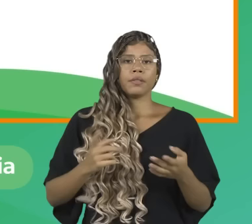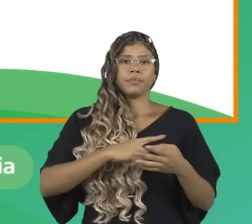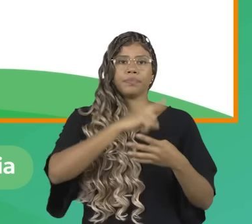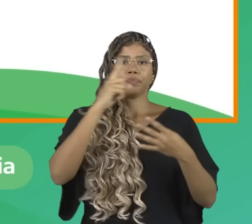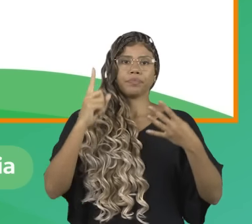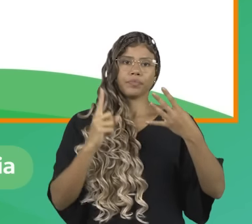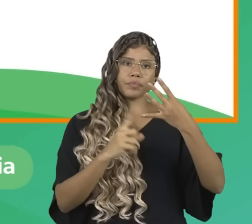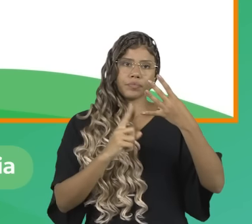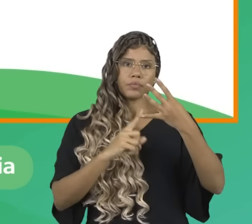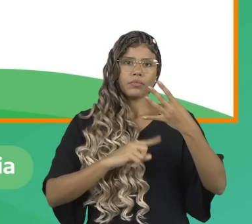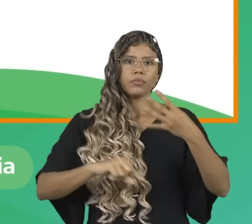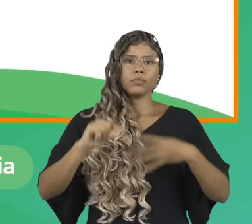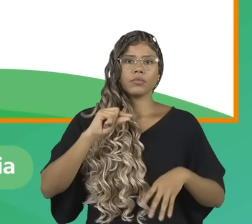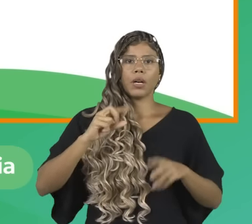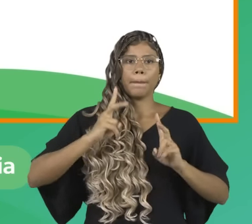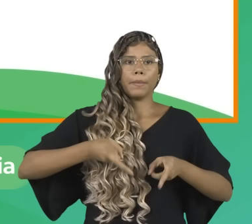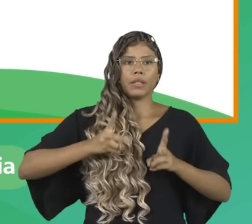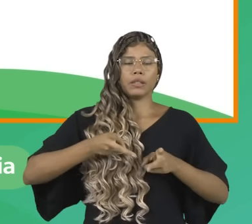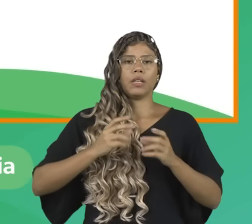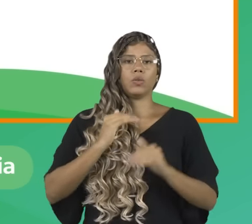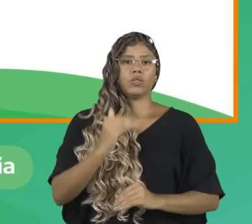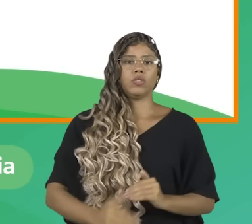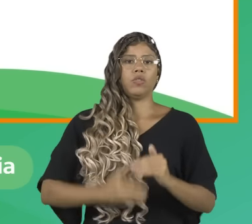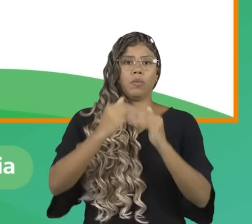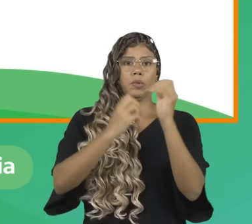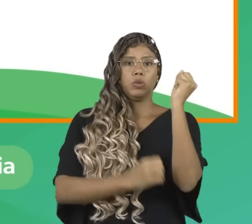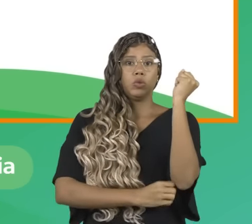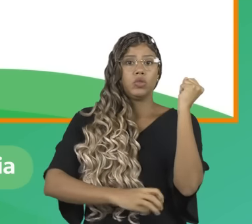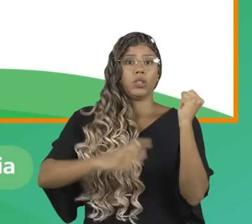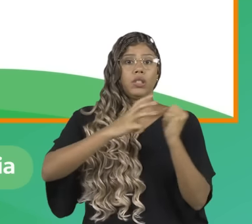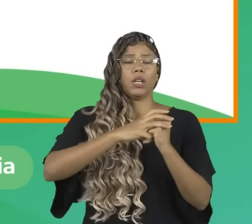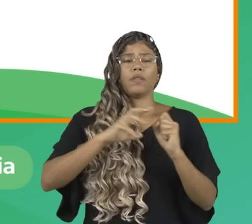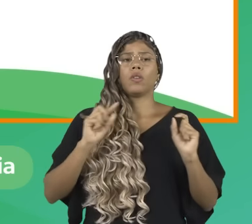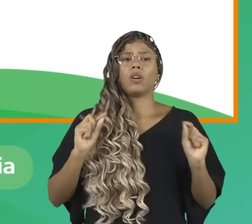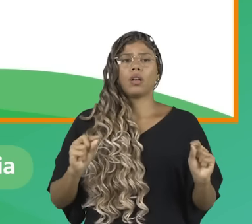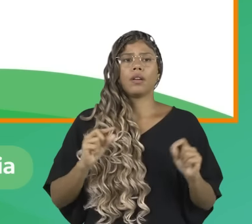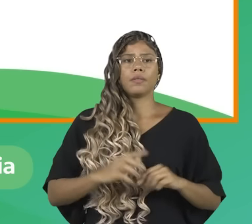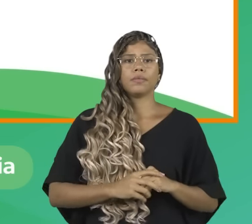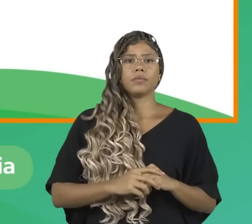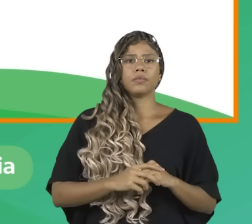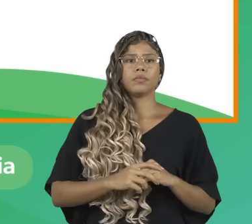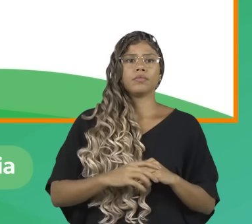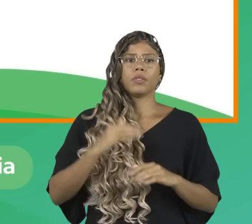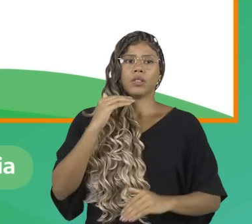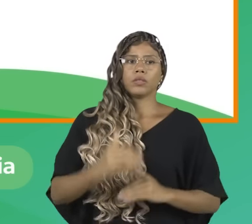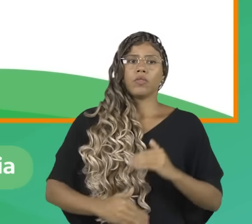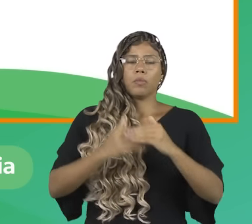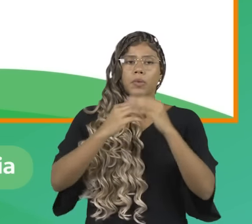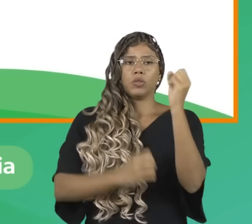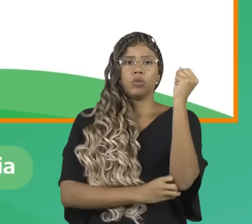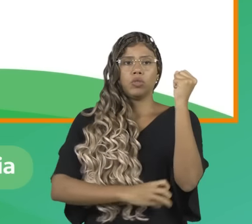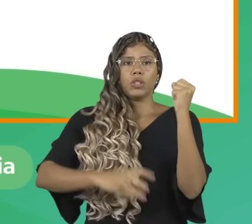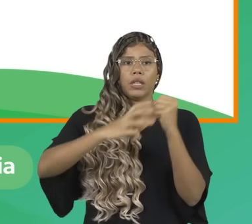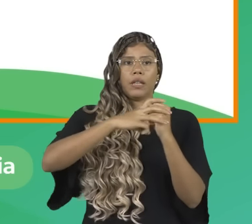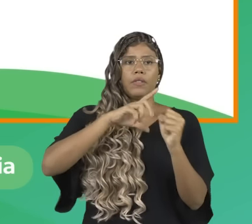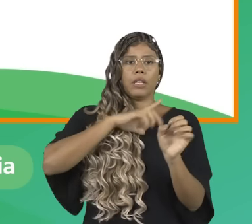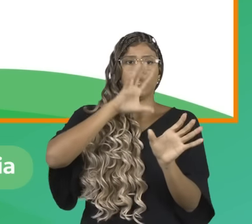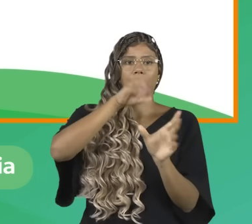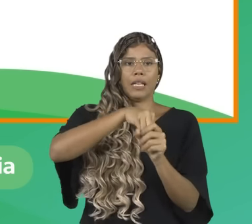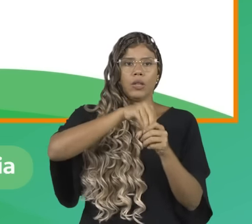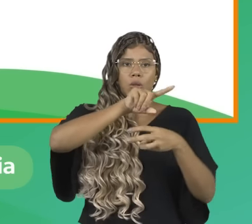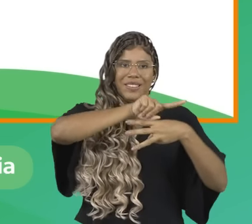sustentável. O desenvolvimento sustentável, ele é basicamente um tripé. A gente chama de tripé de desenvolvimento sustentável, o tripé da